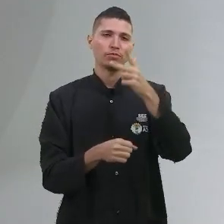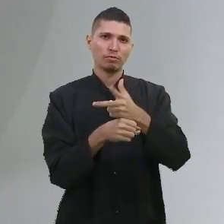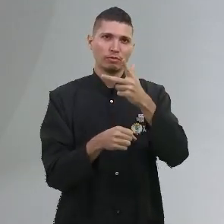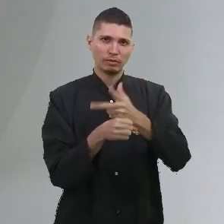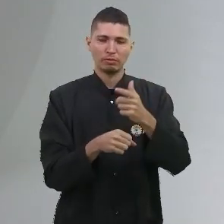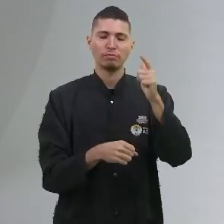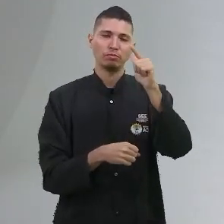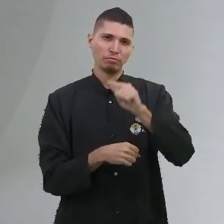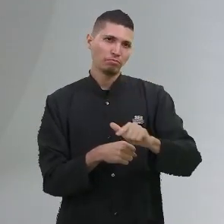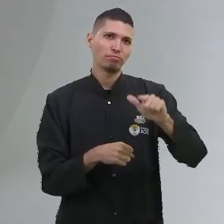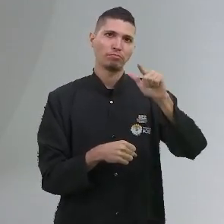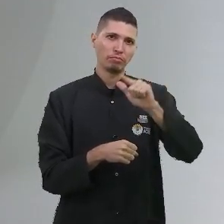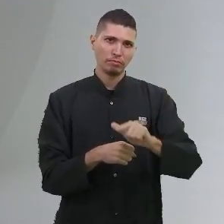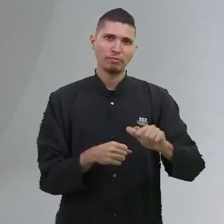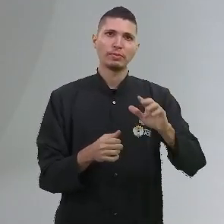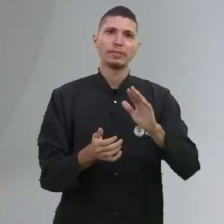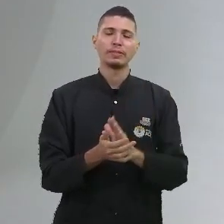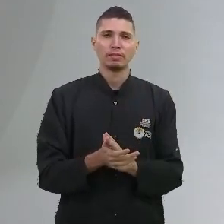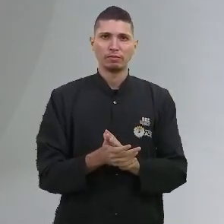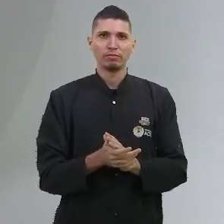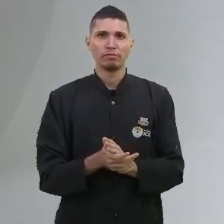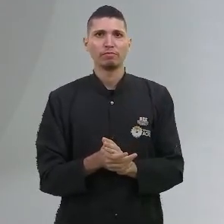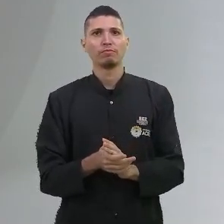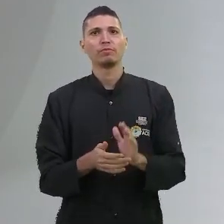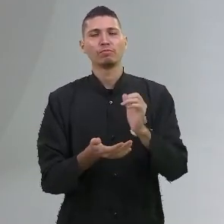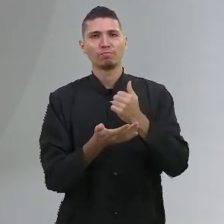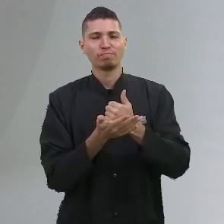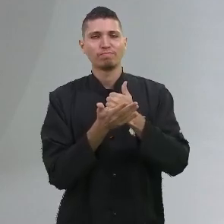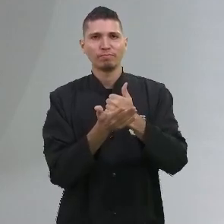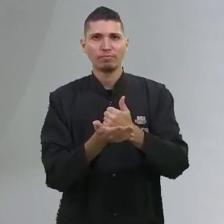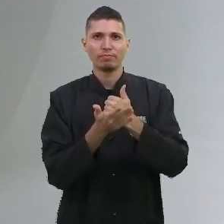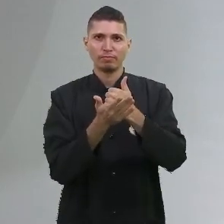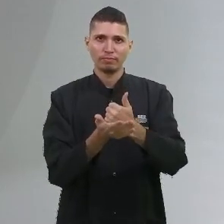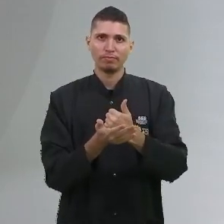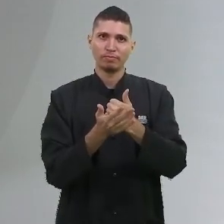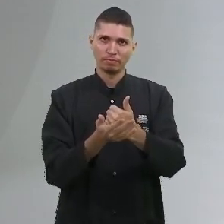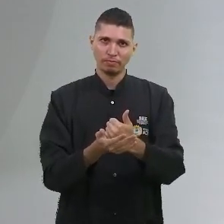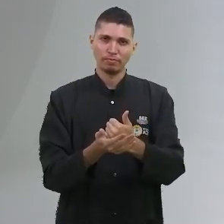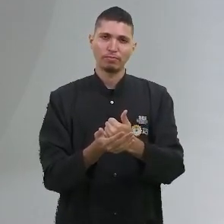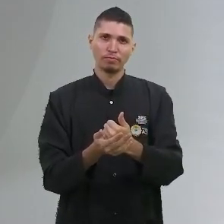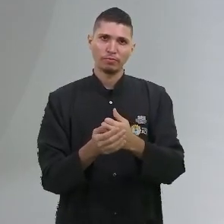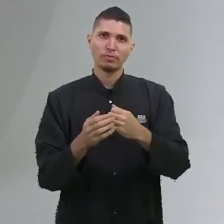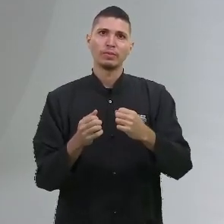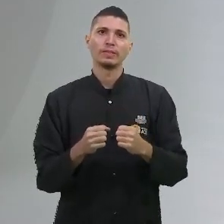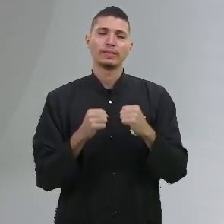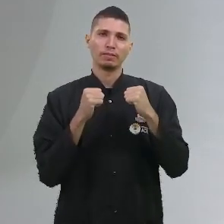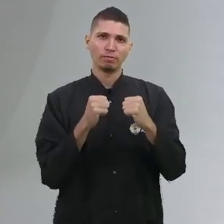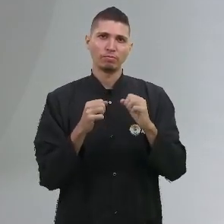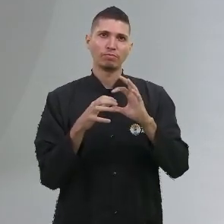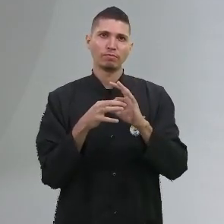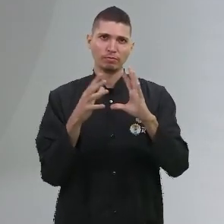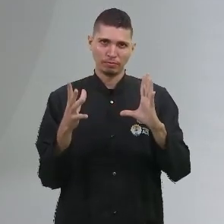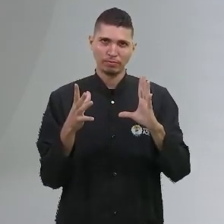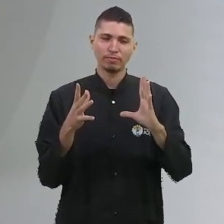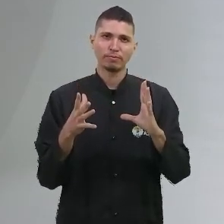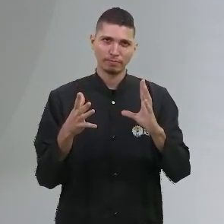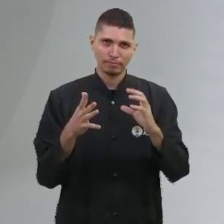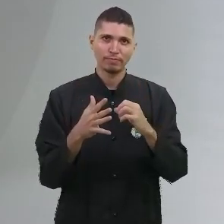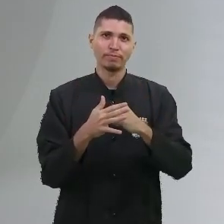vocês resolverem, aplicarem. Vejam e revejam o vídeo relacionado a essa resolução de questões,